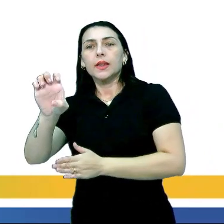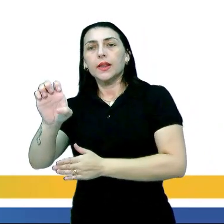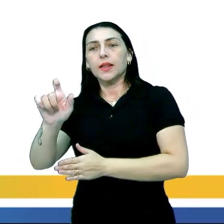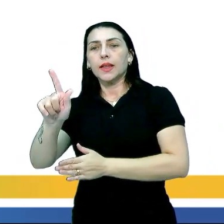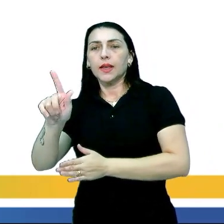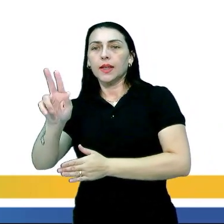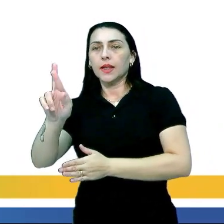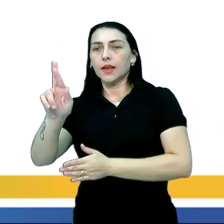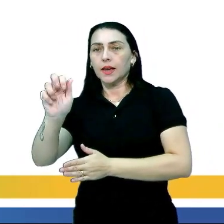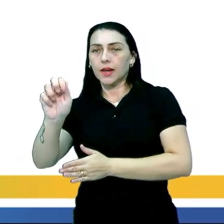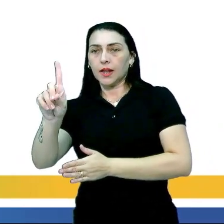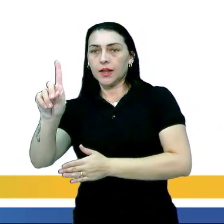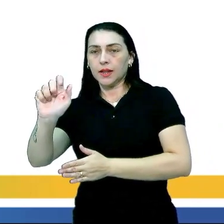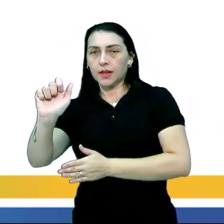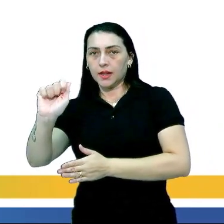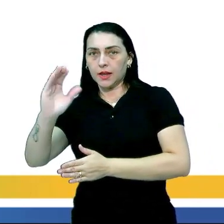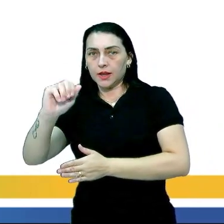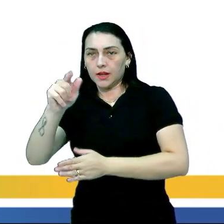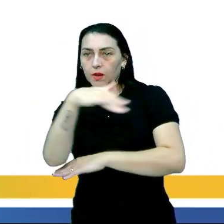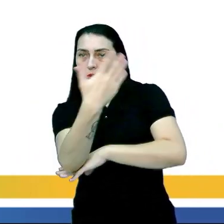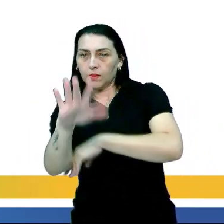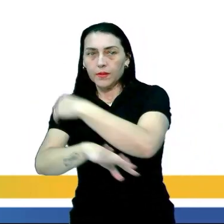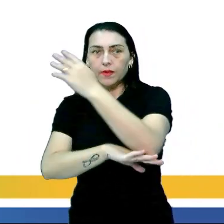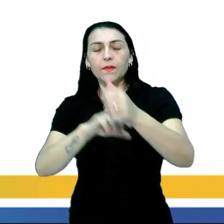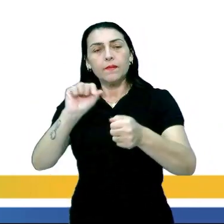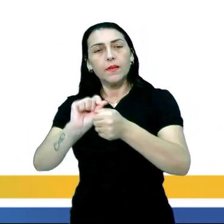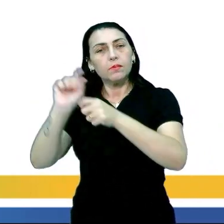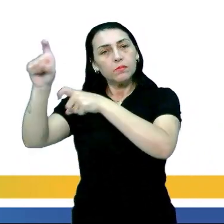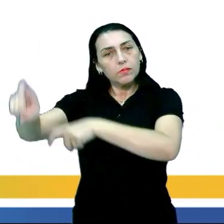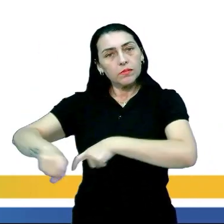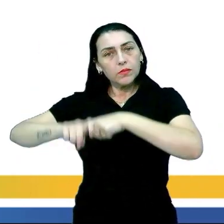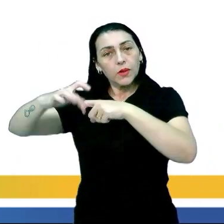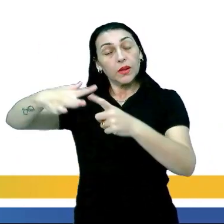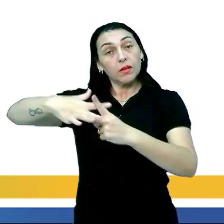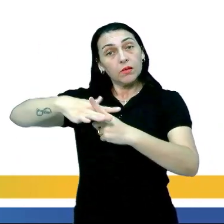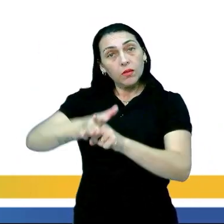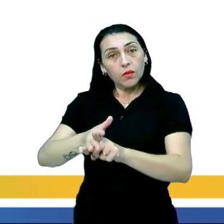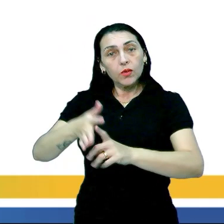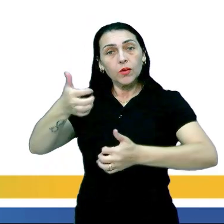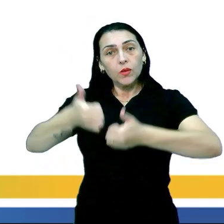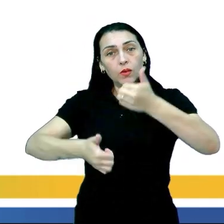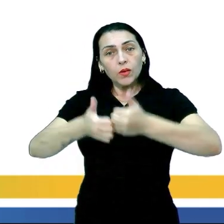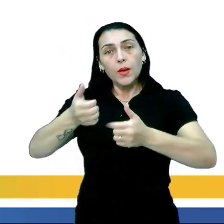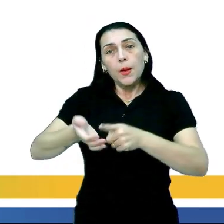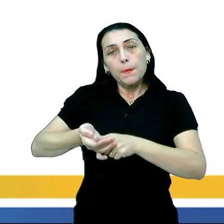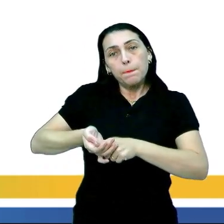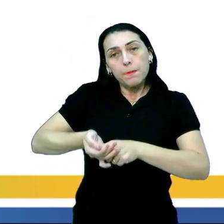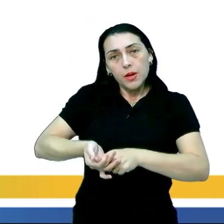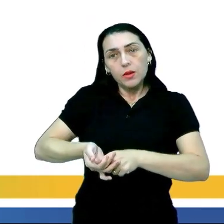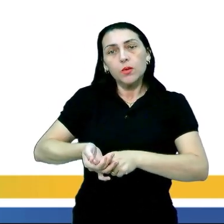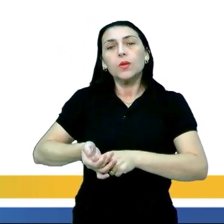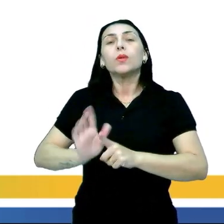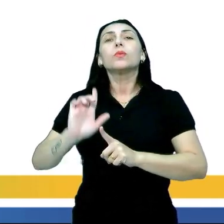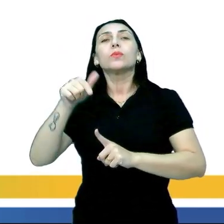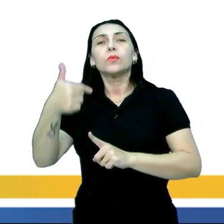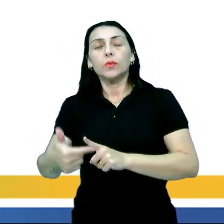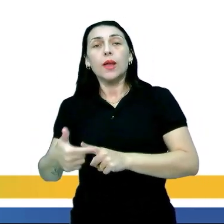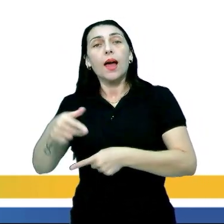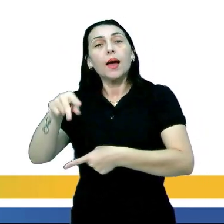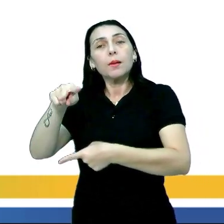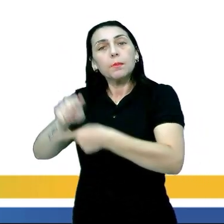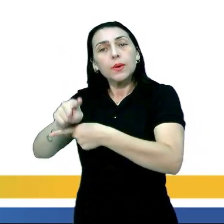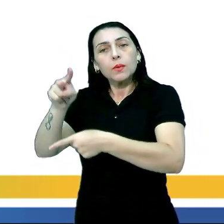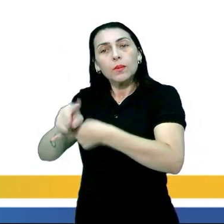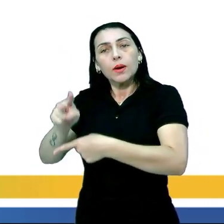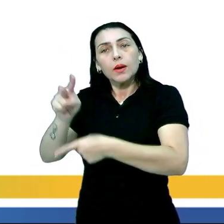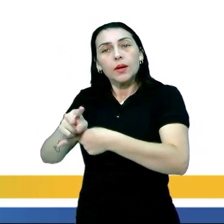de degradação ambiental gerado pela agricultura da soja, arroz, milho e etc., e